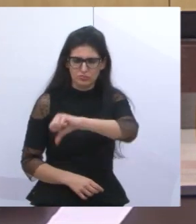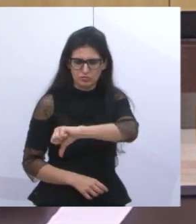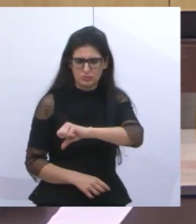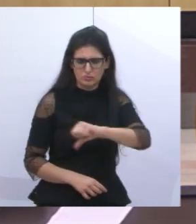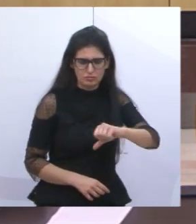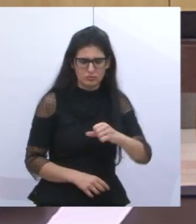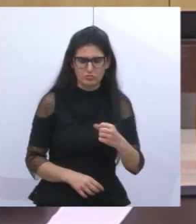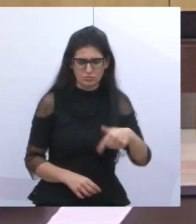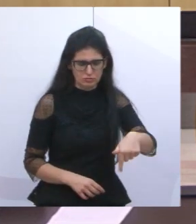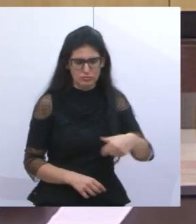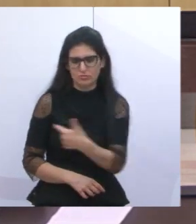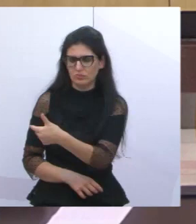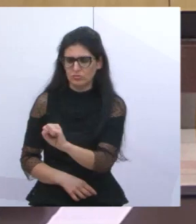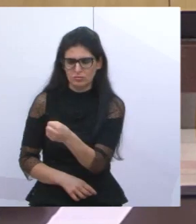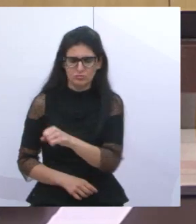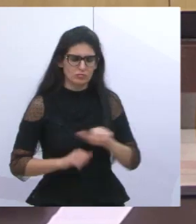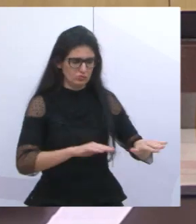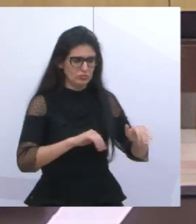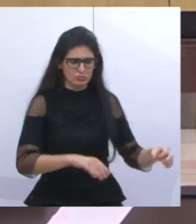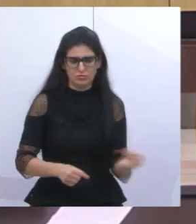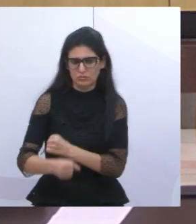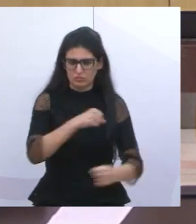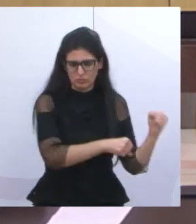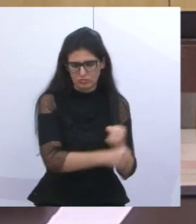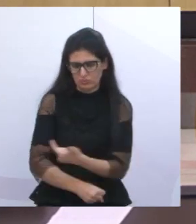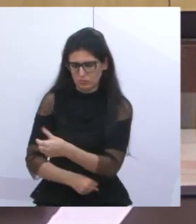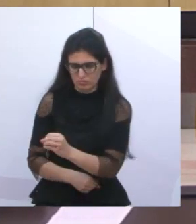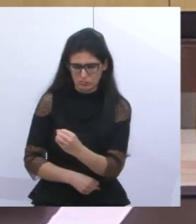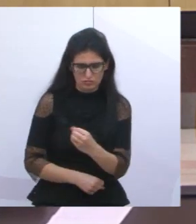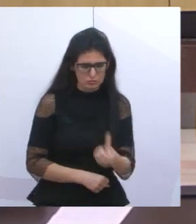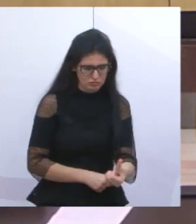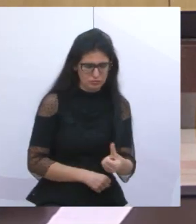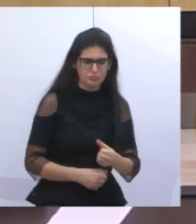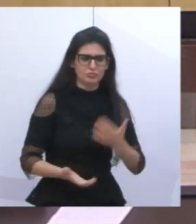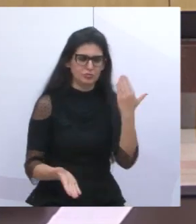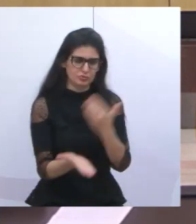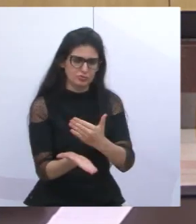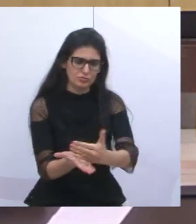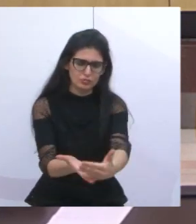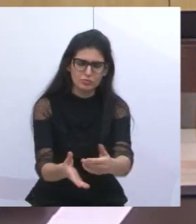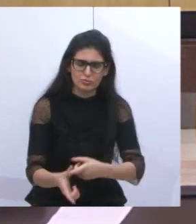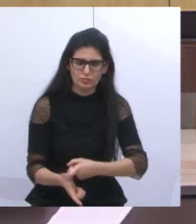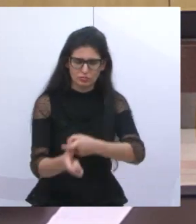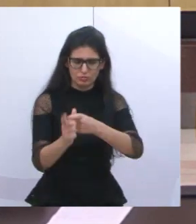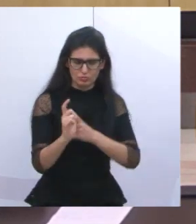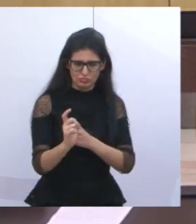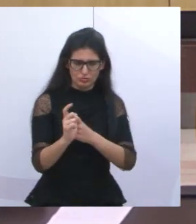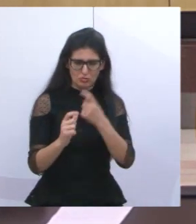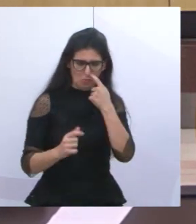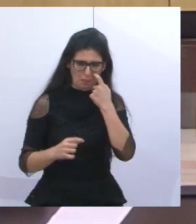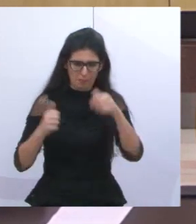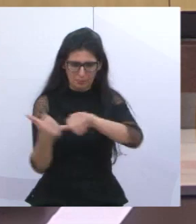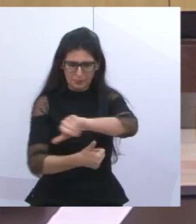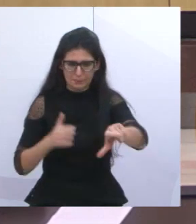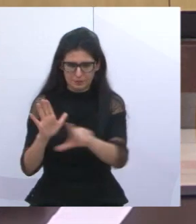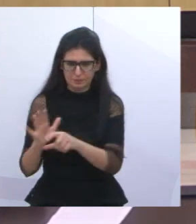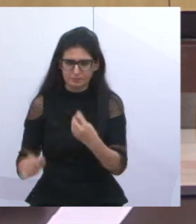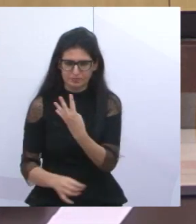4.997, de 28 de setembro de 2006, que concede o parcelamento das dívidas, altera a Lei